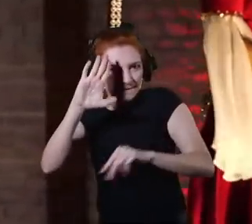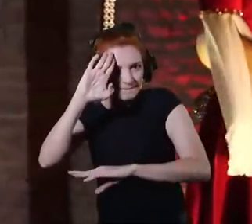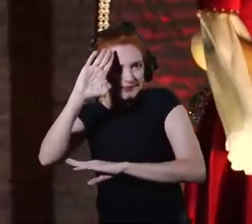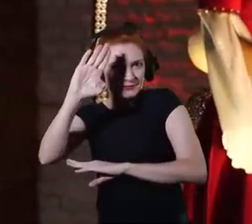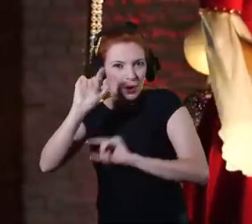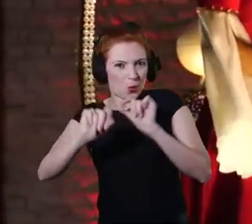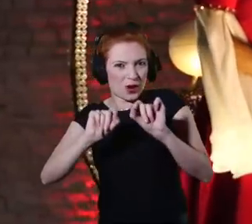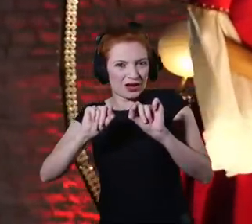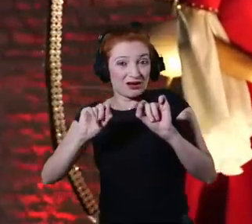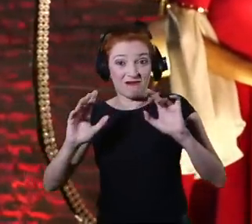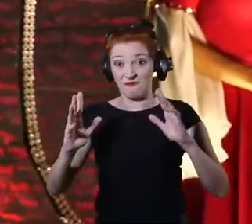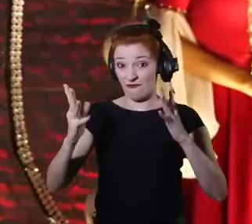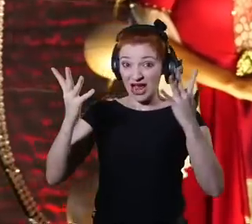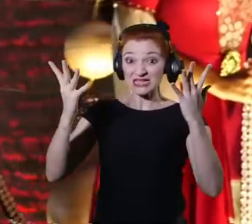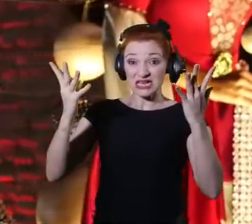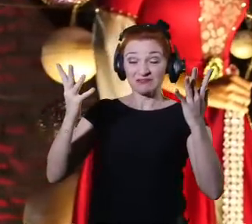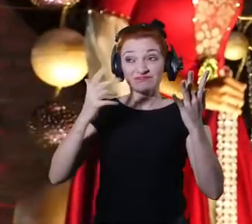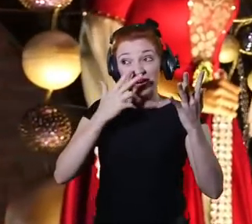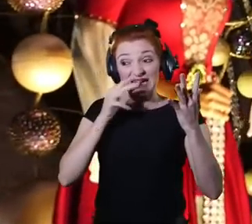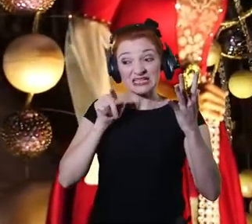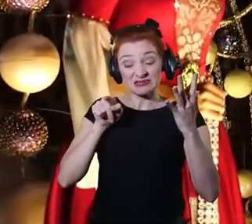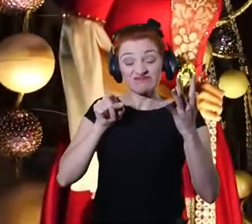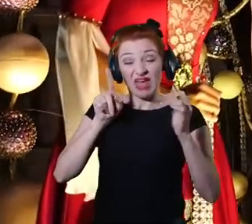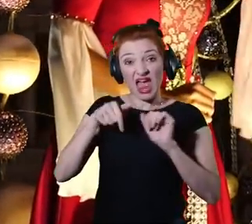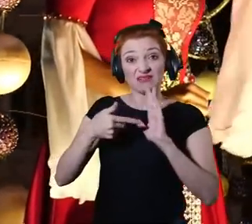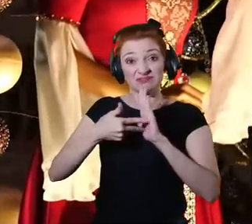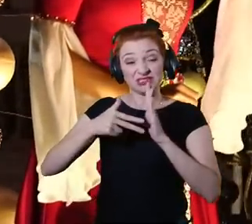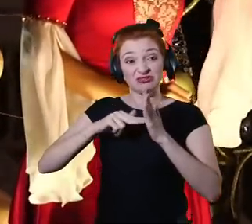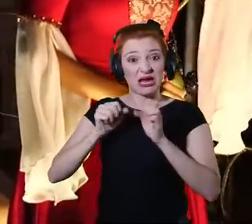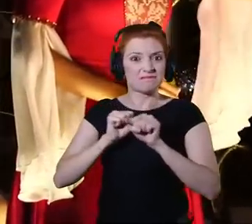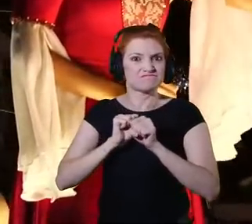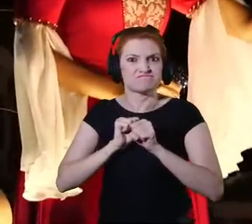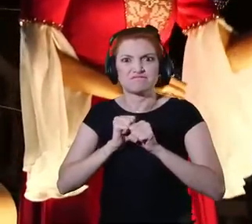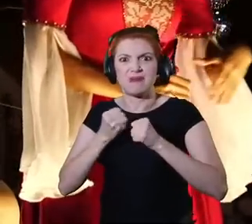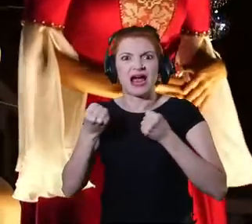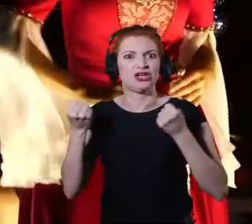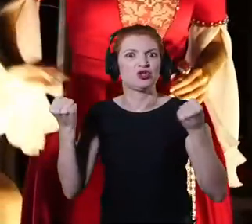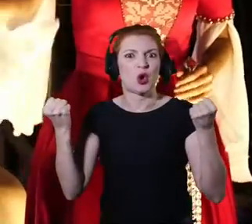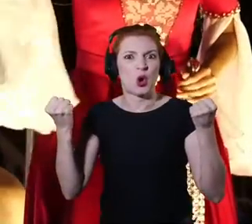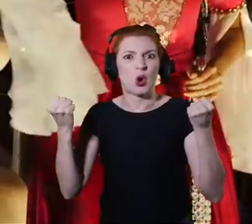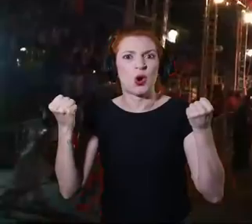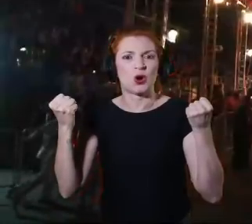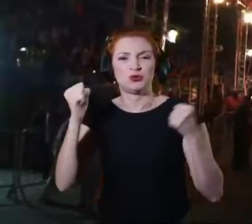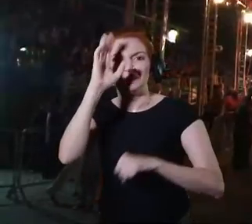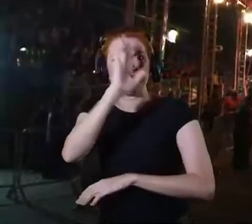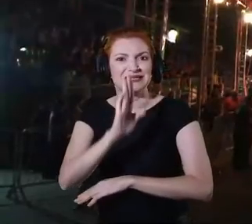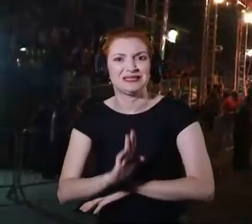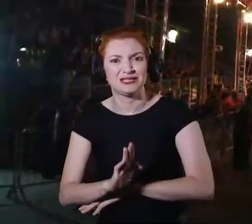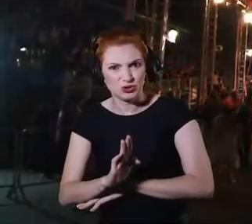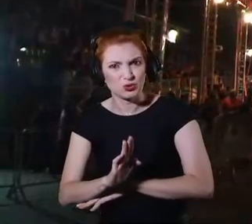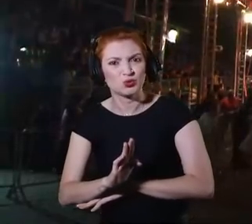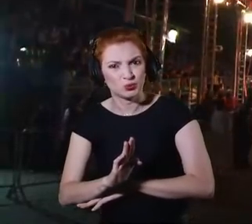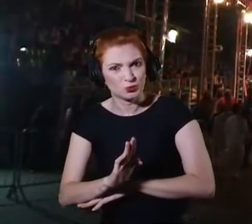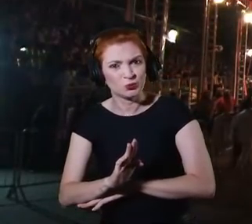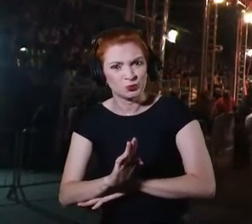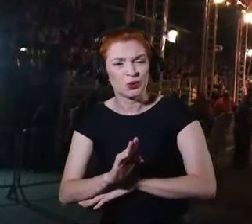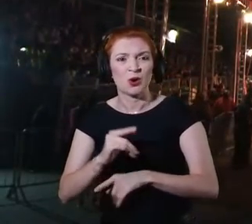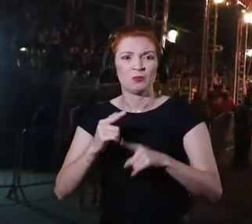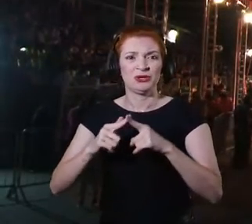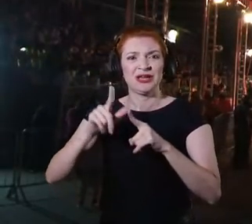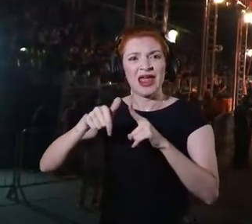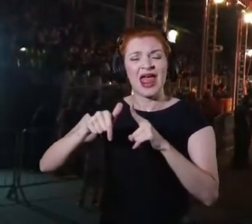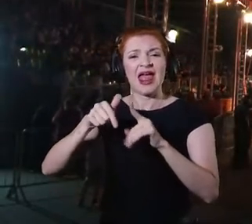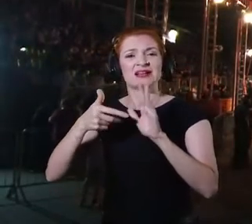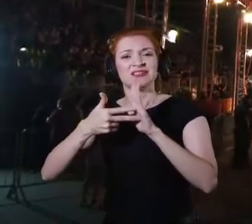uma festa que é considerada, se não a maior, uma das maiores do país. Quando falamos de